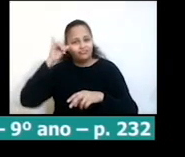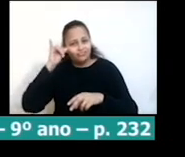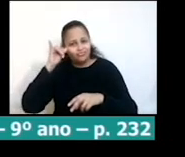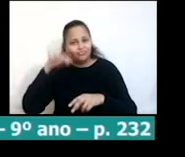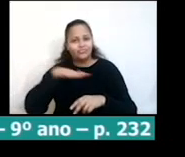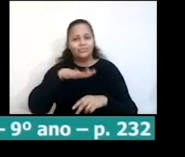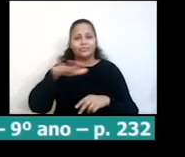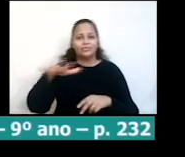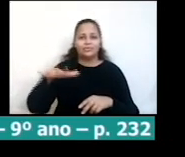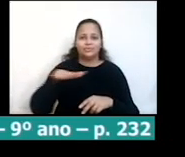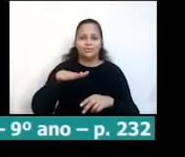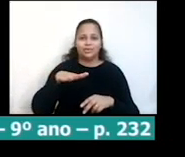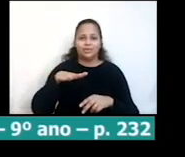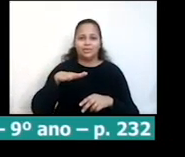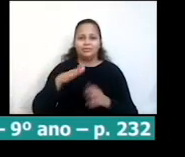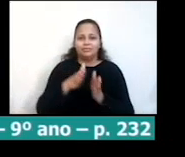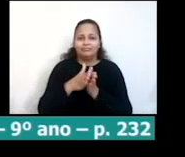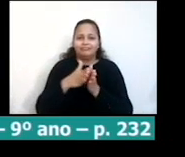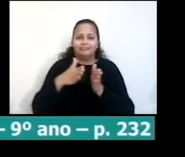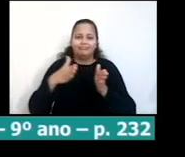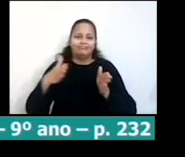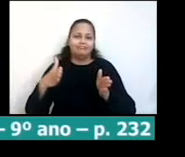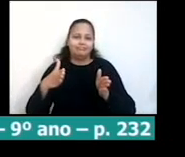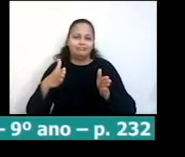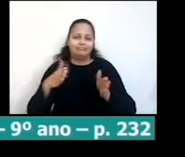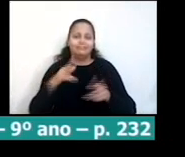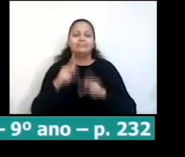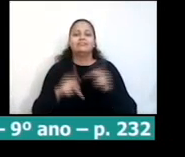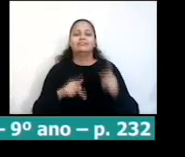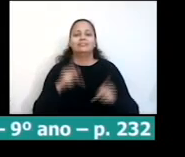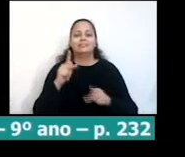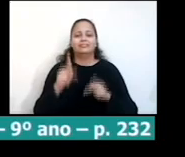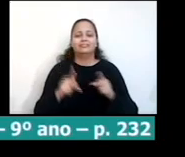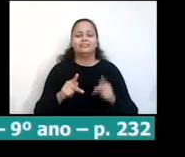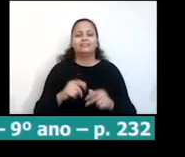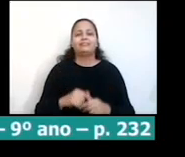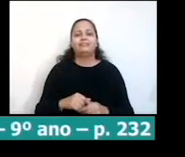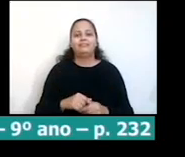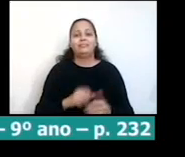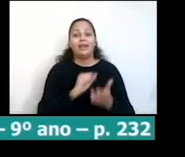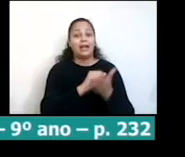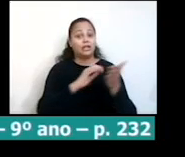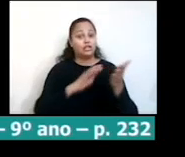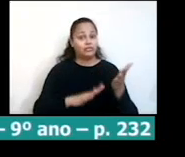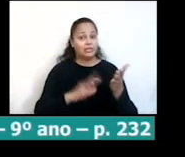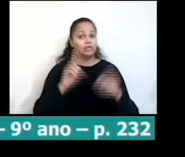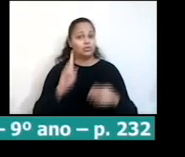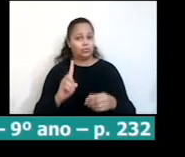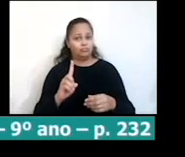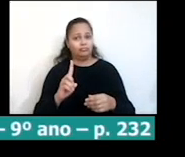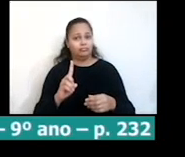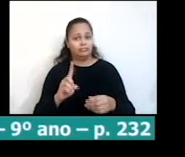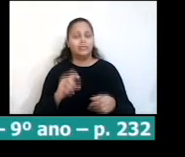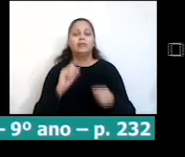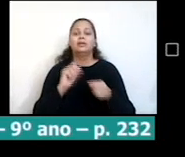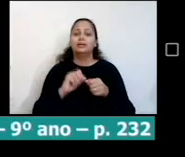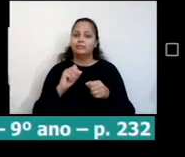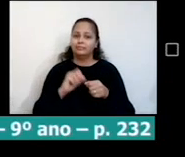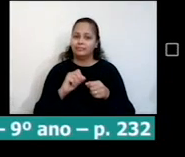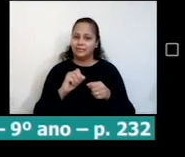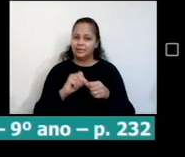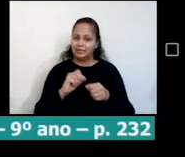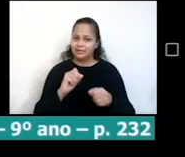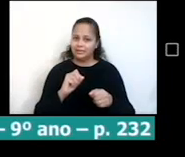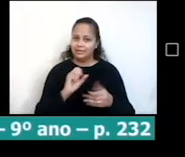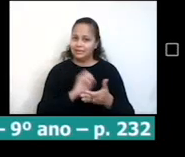terem um alto crescimento aí vegetativo, certo? Atividade 1. Vamos